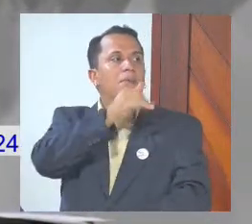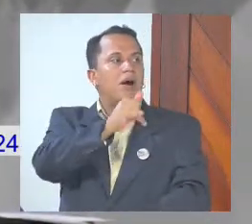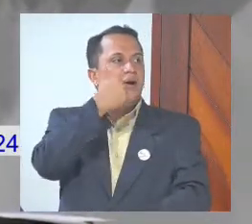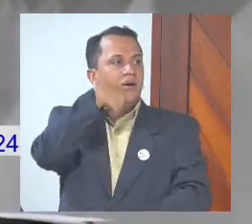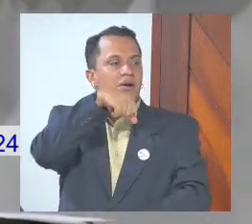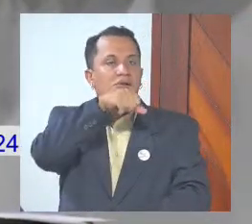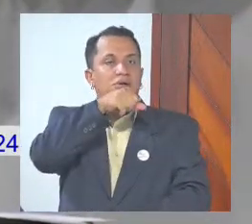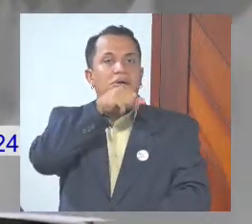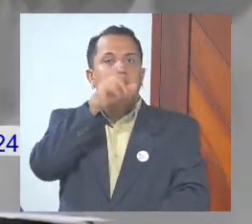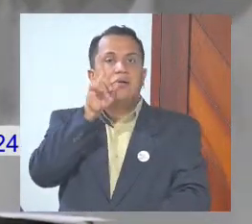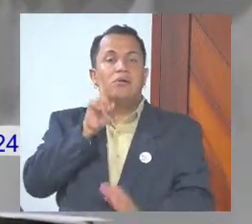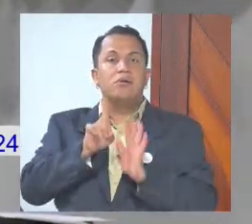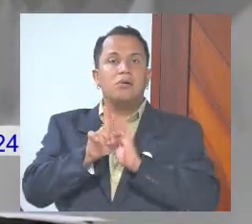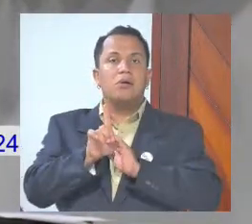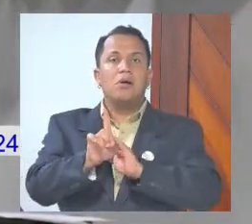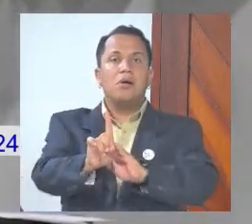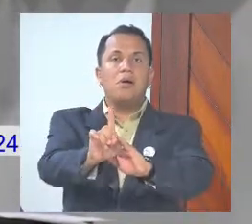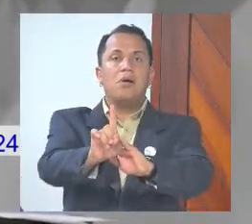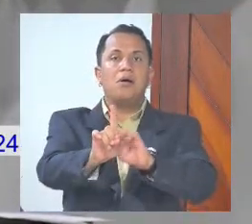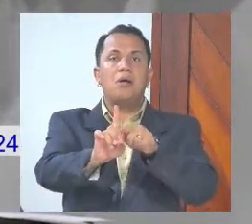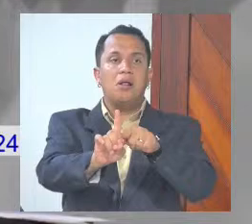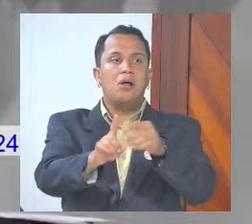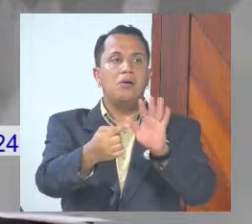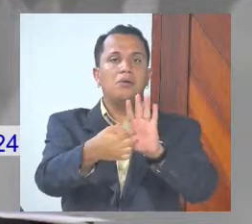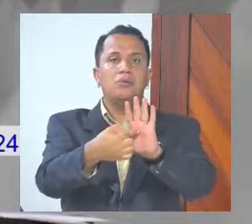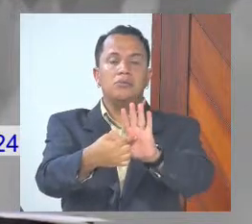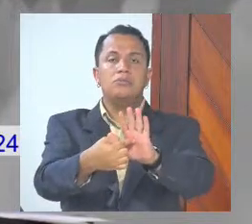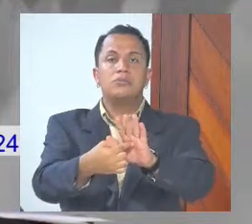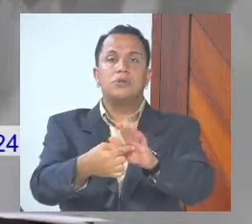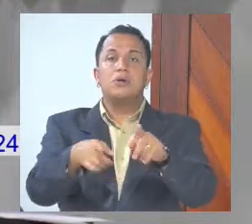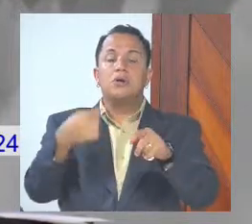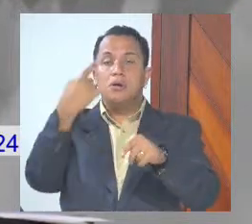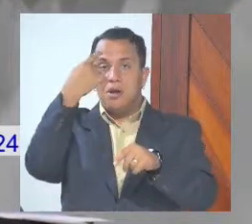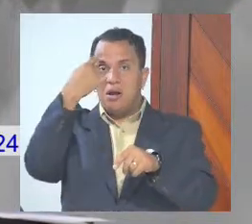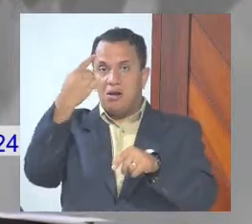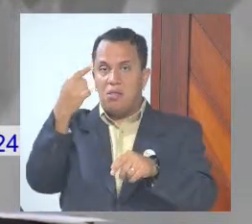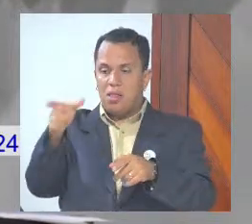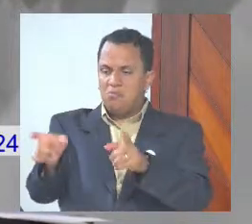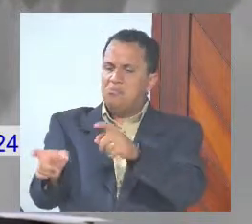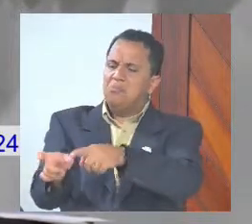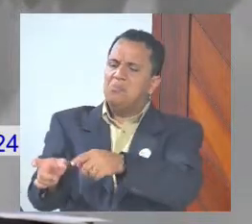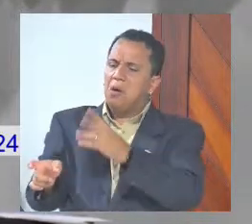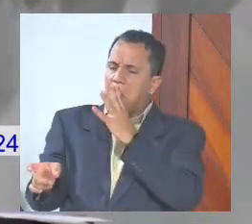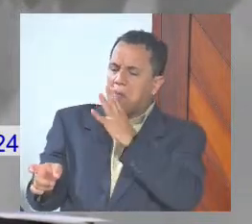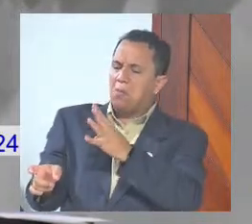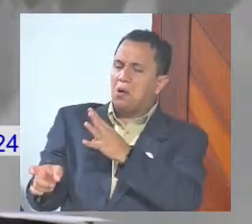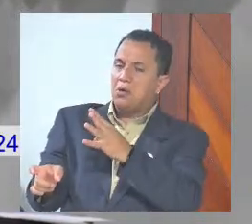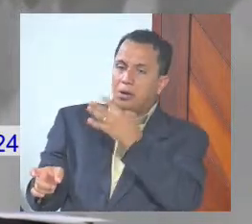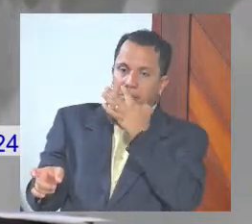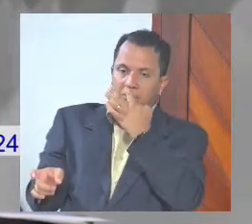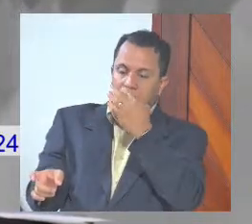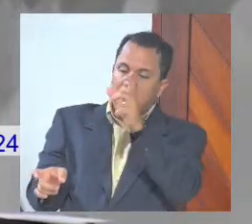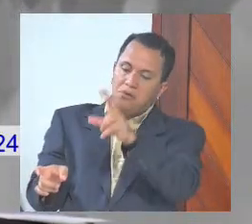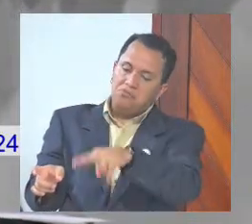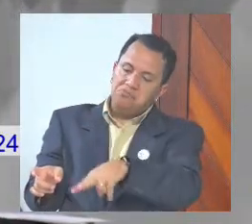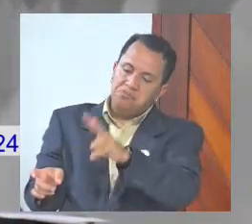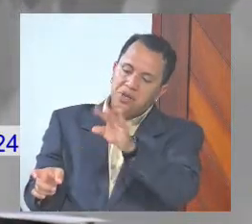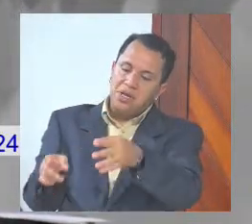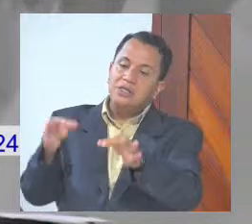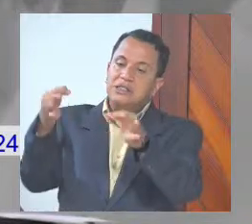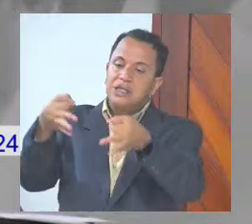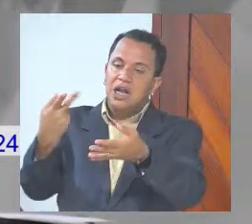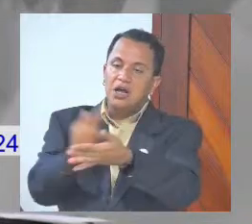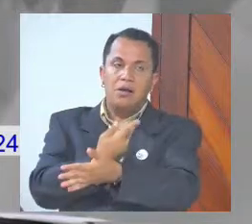mães, e eu aqui representado, porque temos um pensamento crítico. Sabemos avaliar entre o certo e